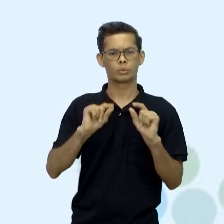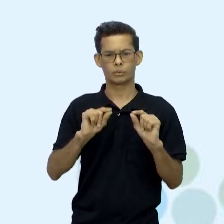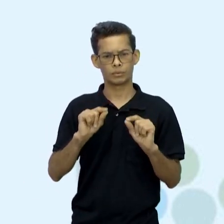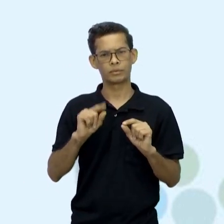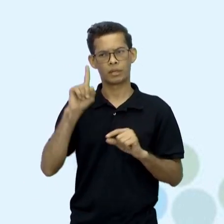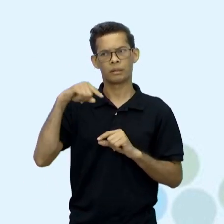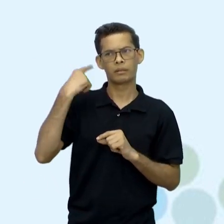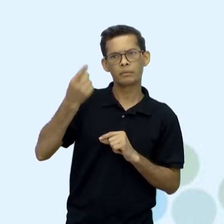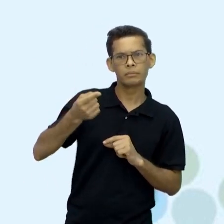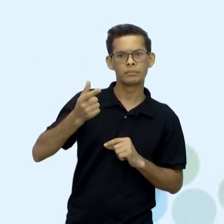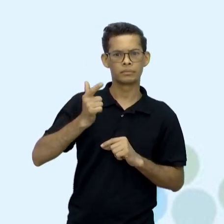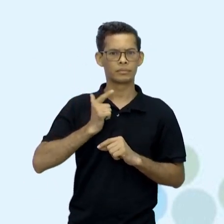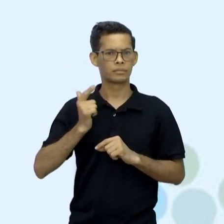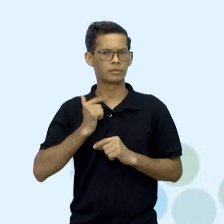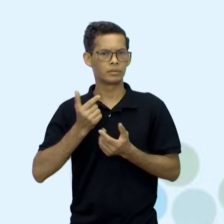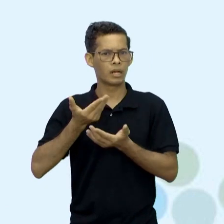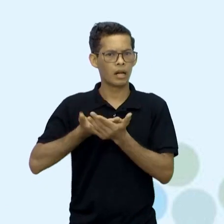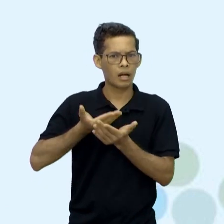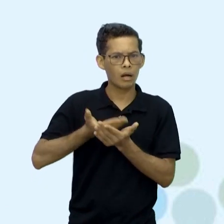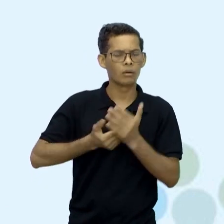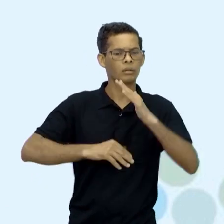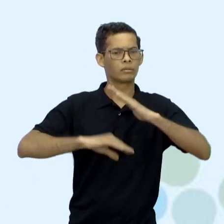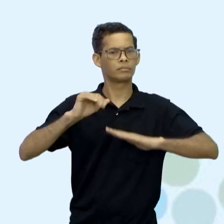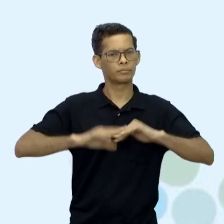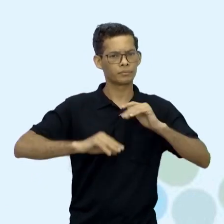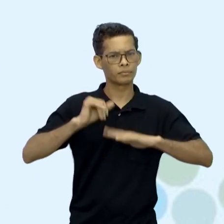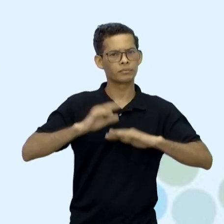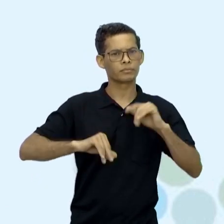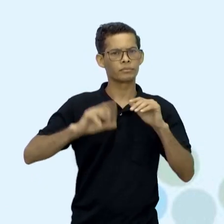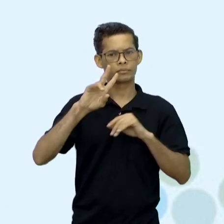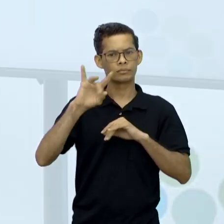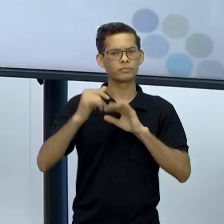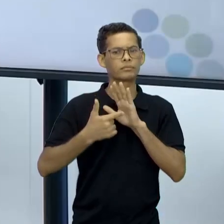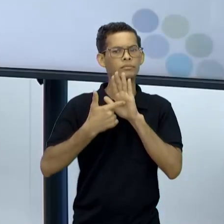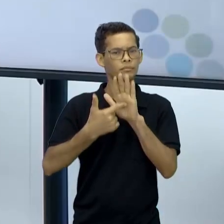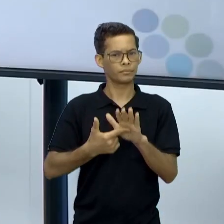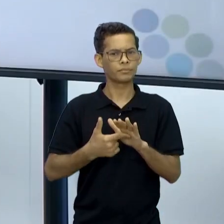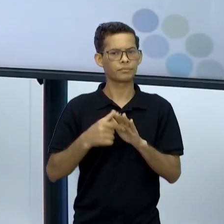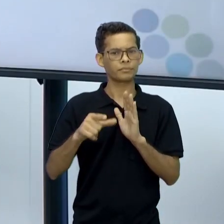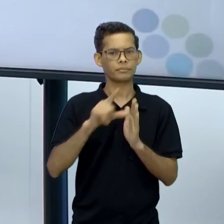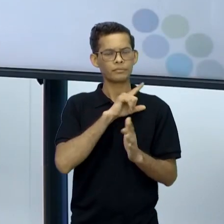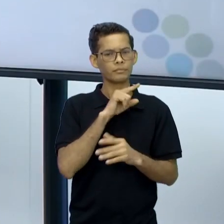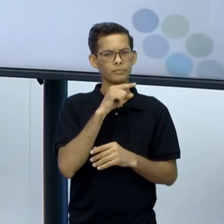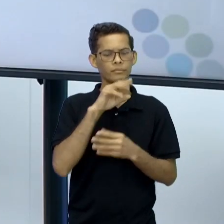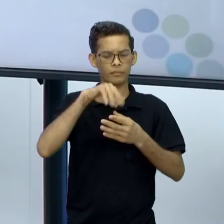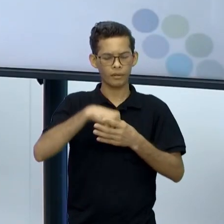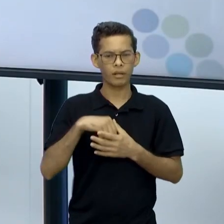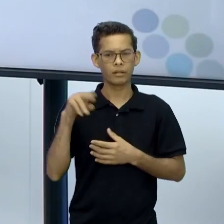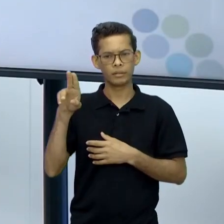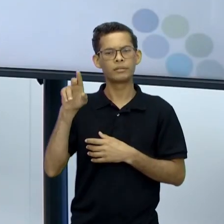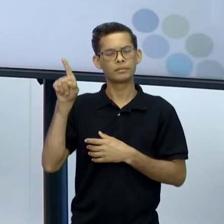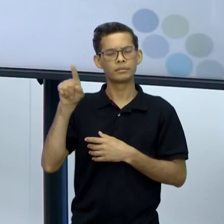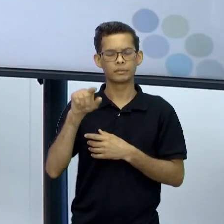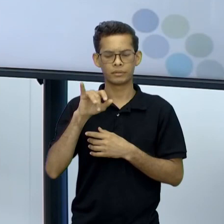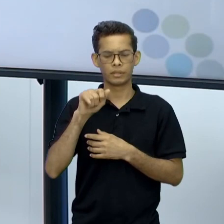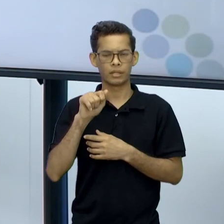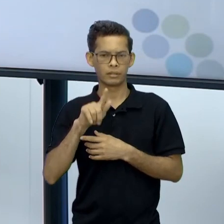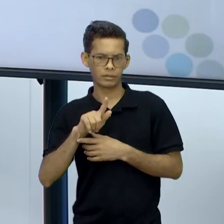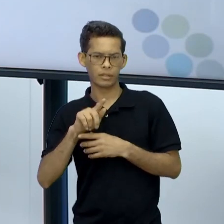aí uma aula prática que eu vou colocar para vocês aí no ar, uma aula que fizemos lá no IAG, no Instituto de Astronomia e Geofísica da